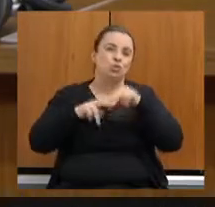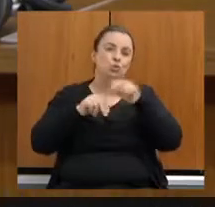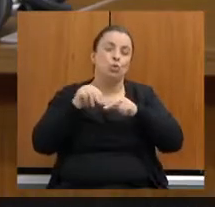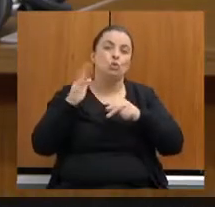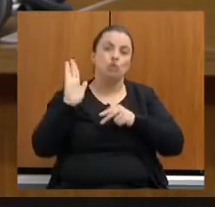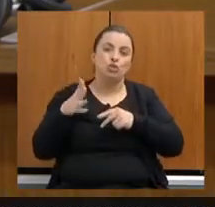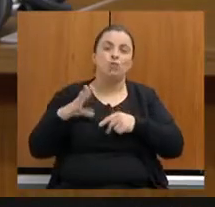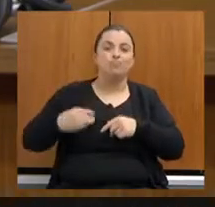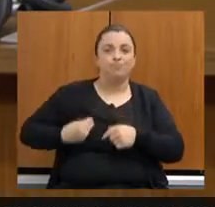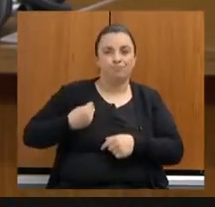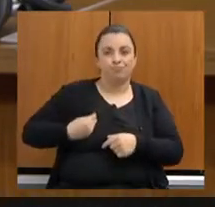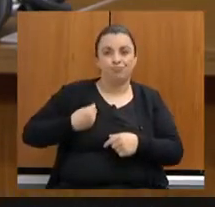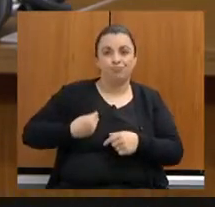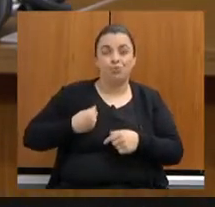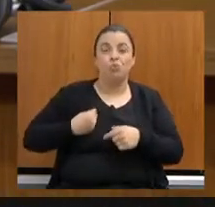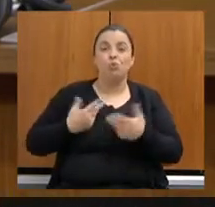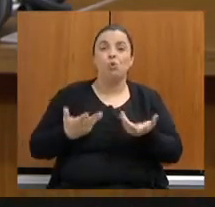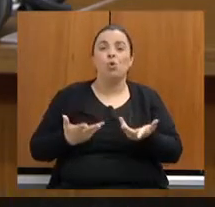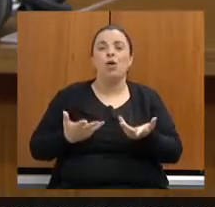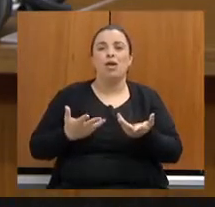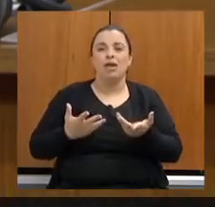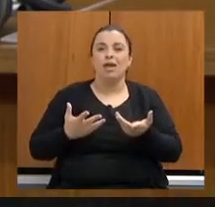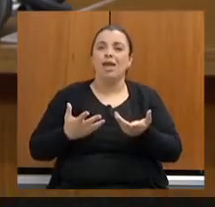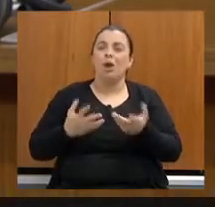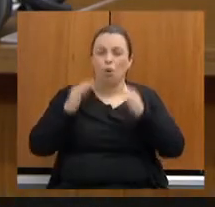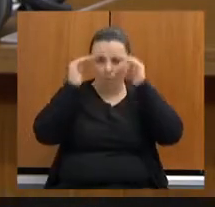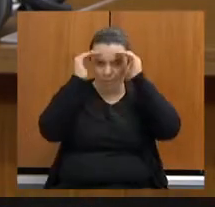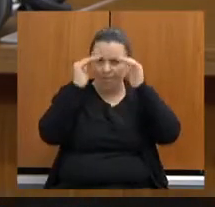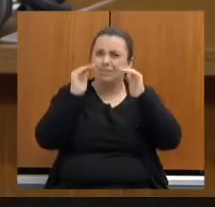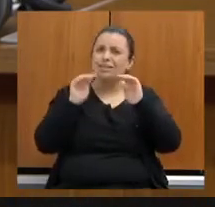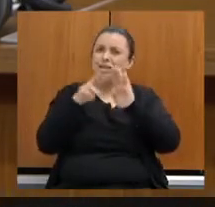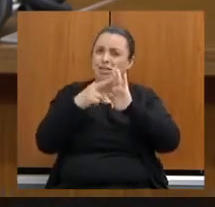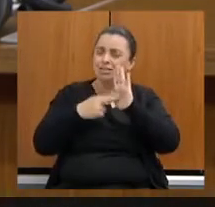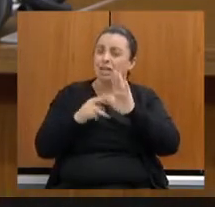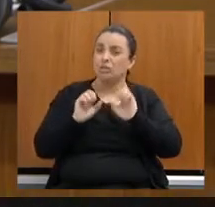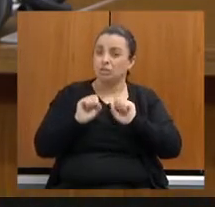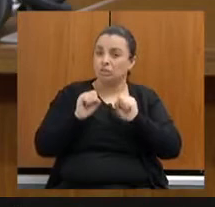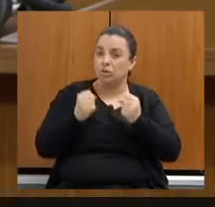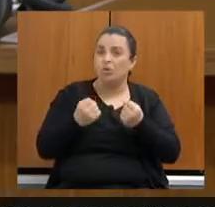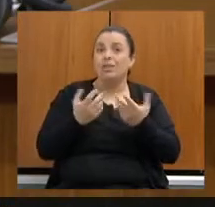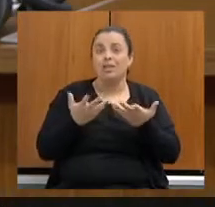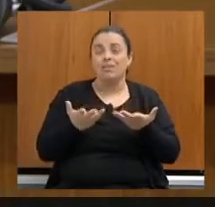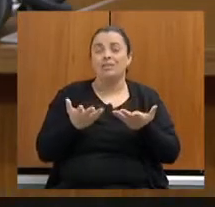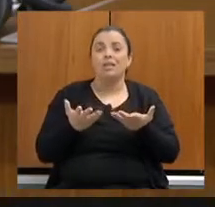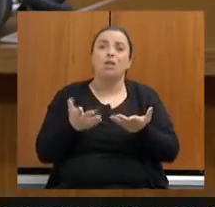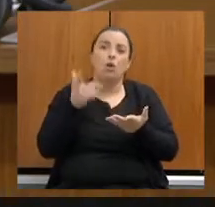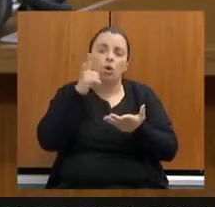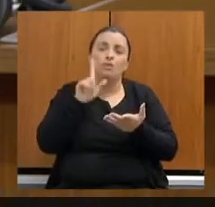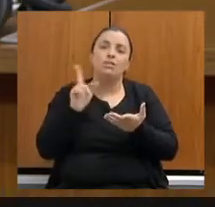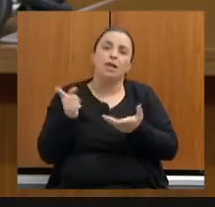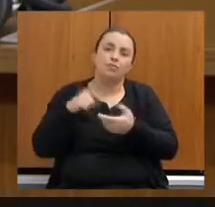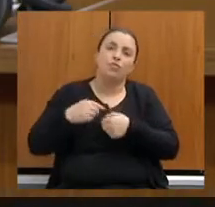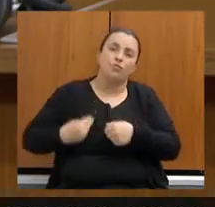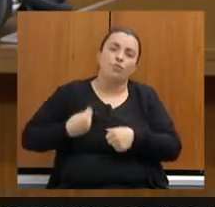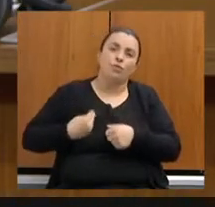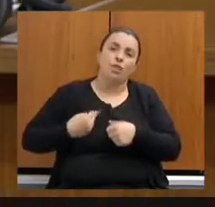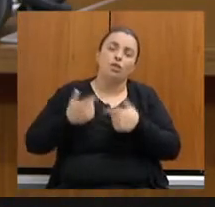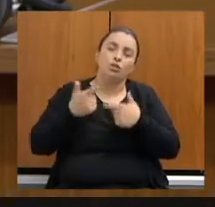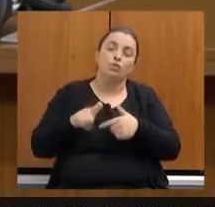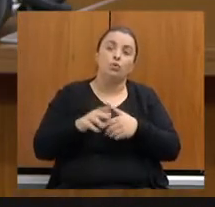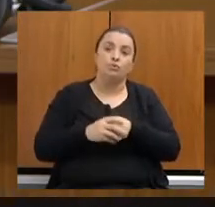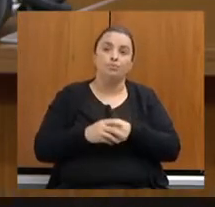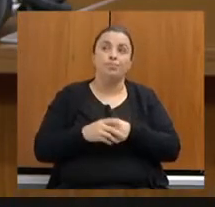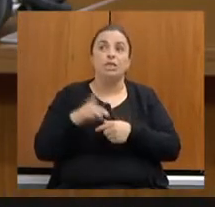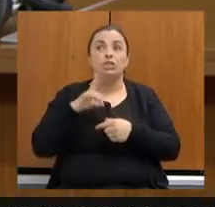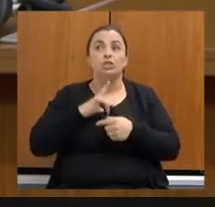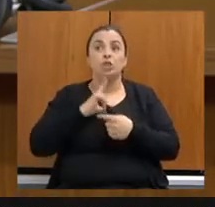atentas aos Protocolos de segurança e por isso a gente vai conseguindo voltar a nossa finalização é nós temos